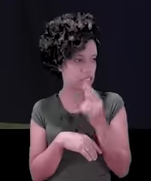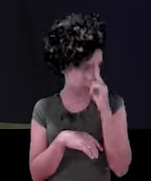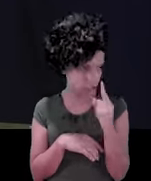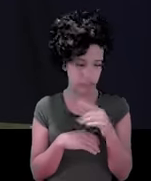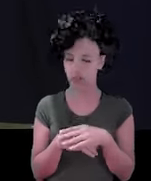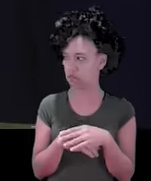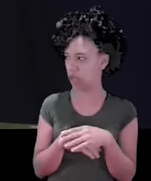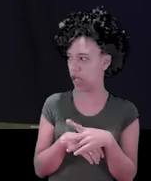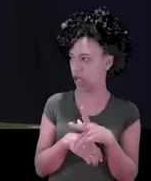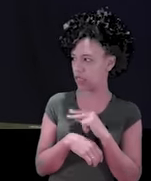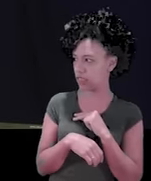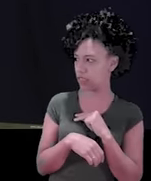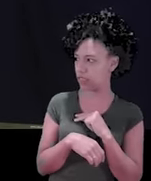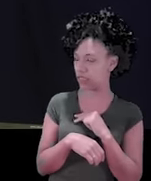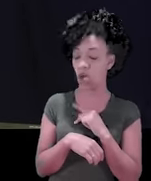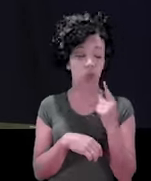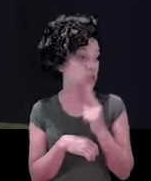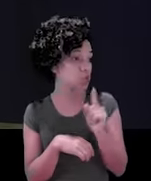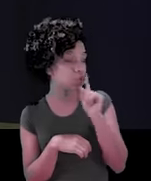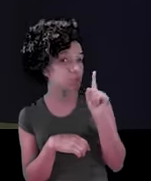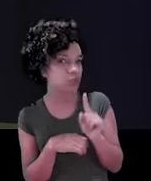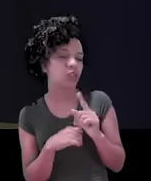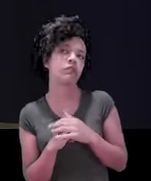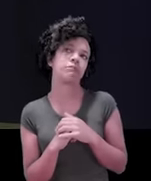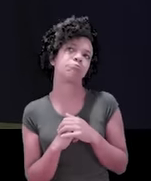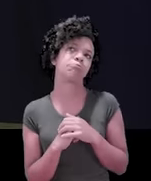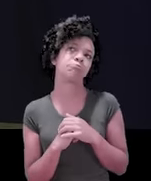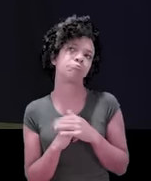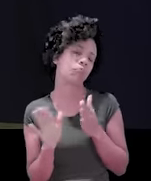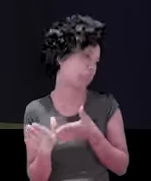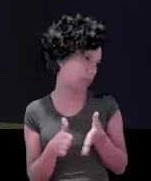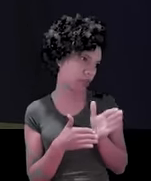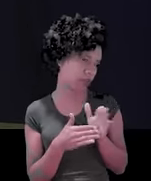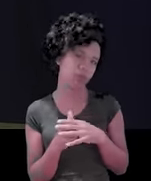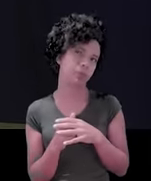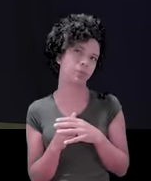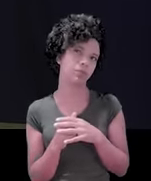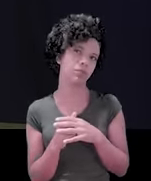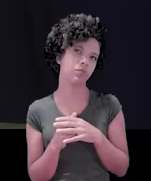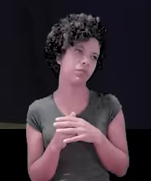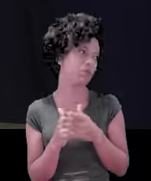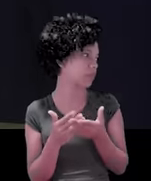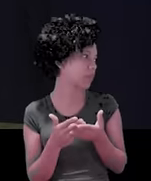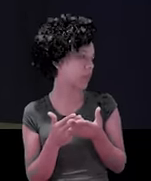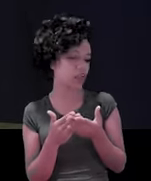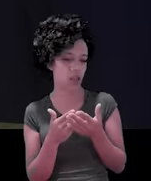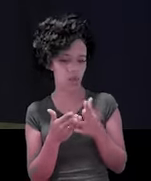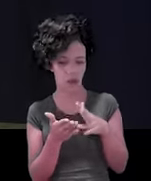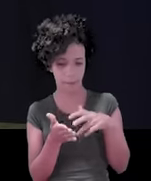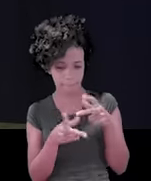dias fica nesses últimos dias eu o cara eu eu